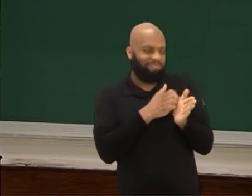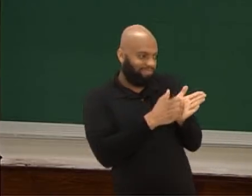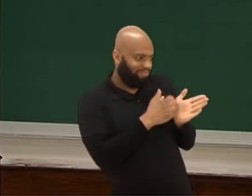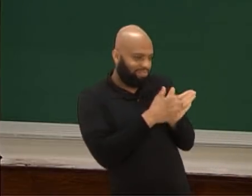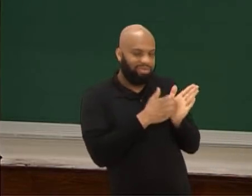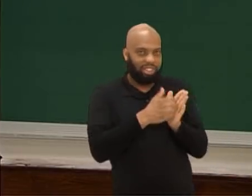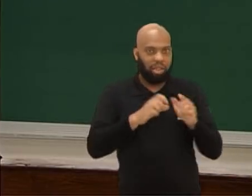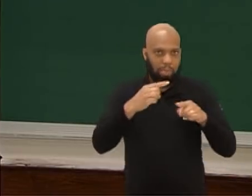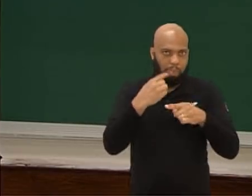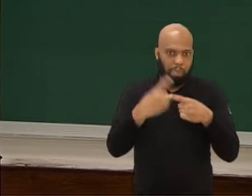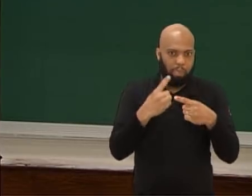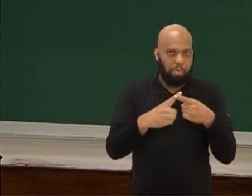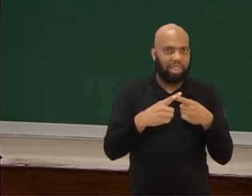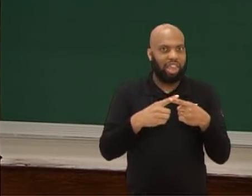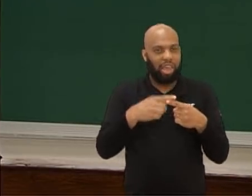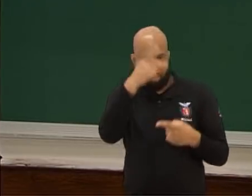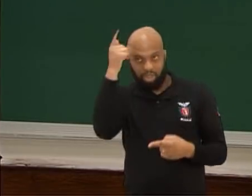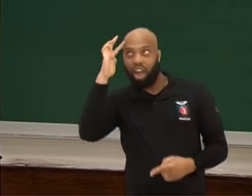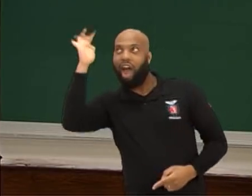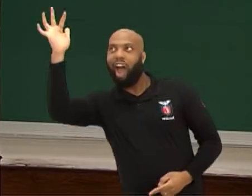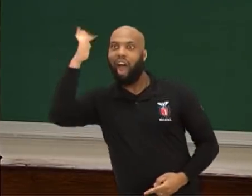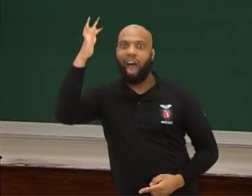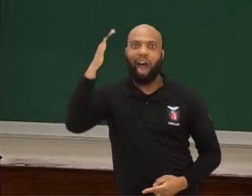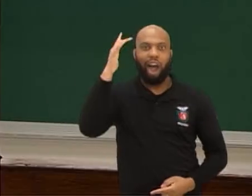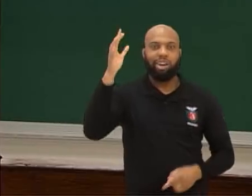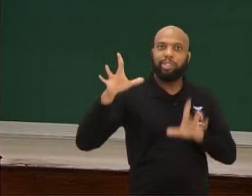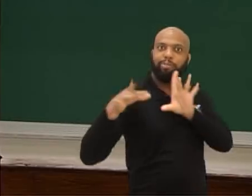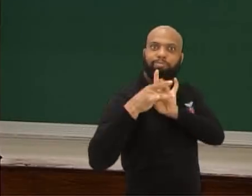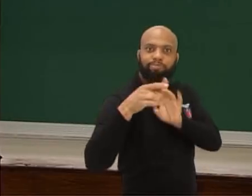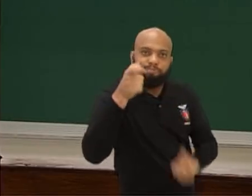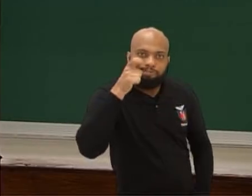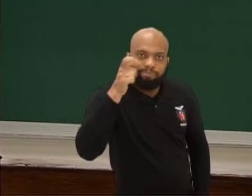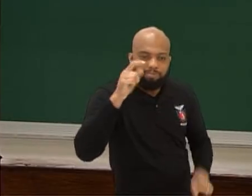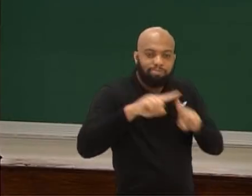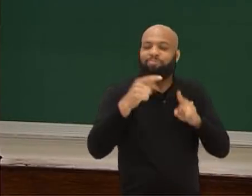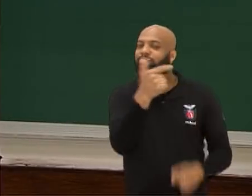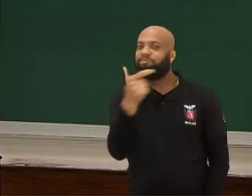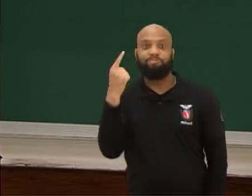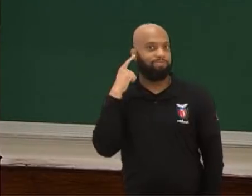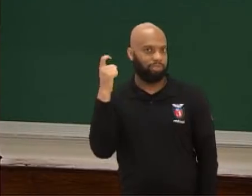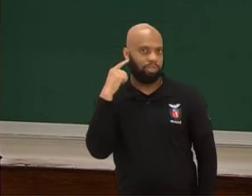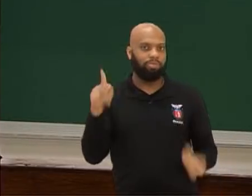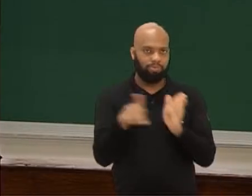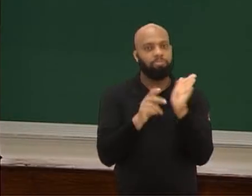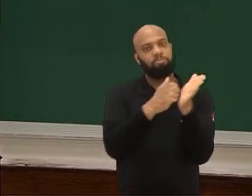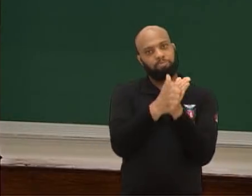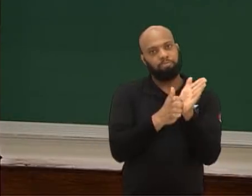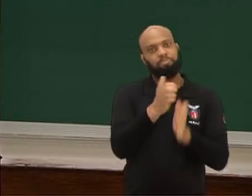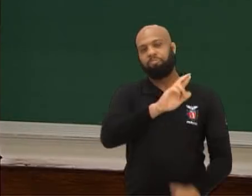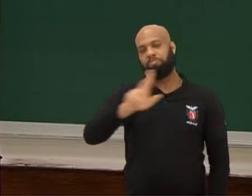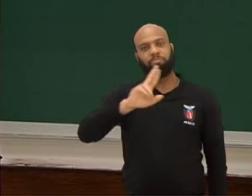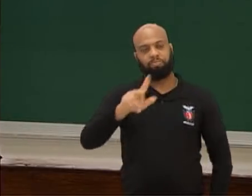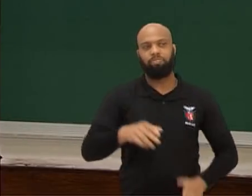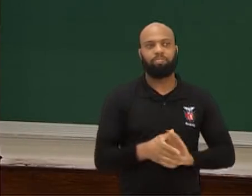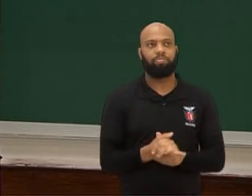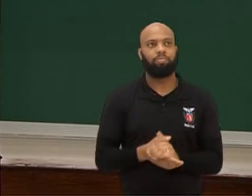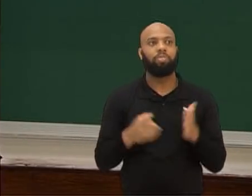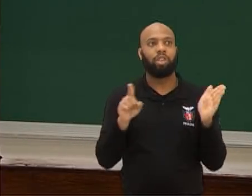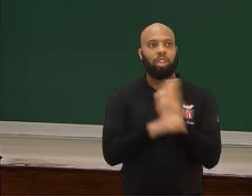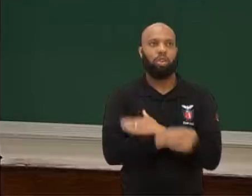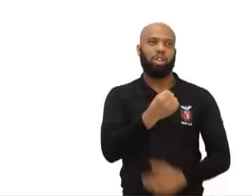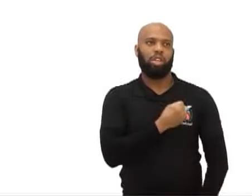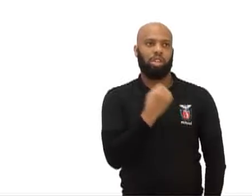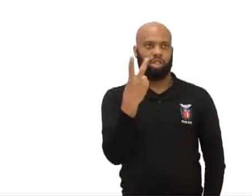ficção tomava conta da mente daqueles que estavam assistindo, mesmo não tendo o som natural. Quiz de